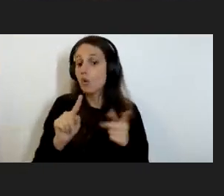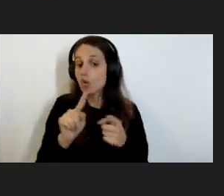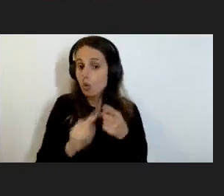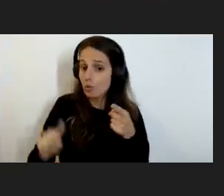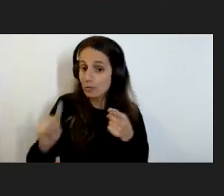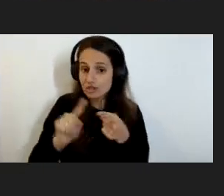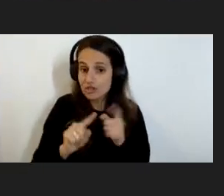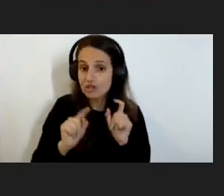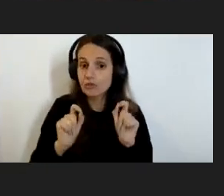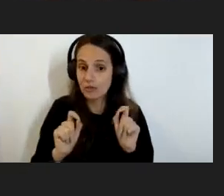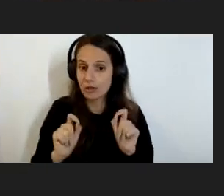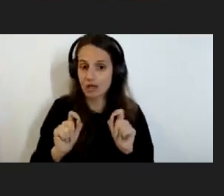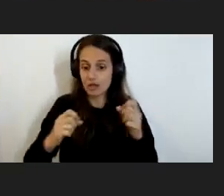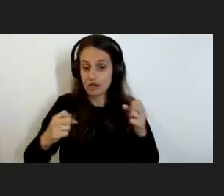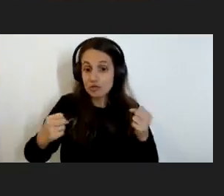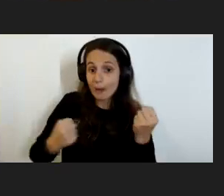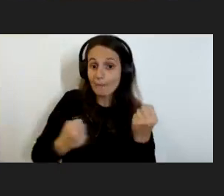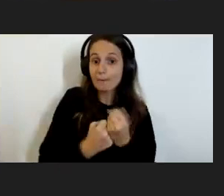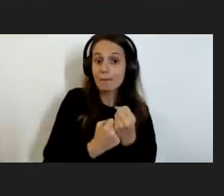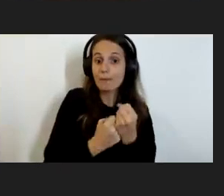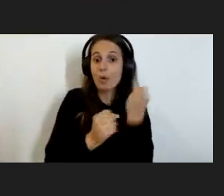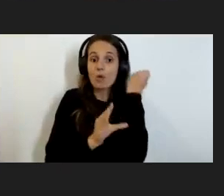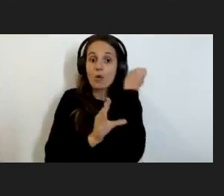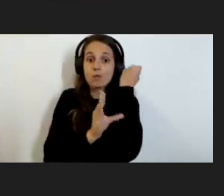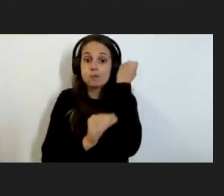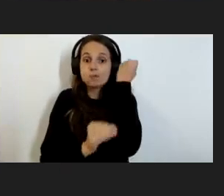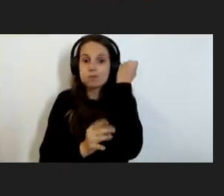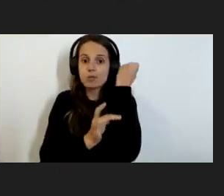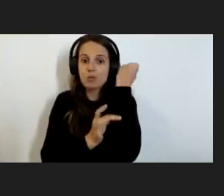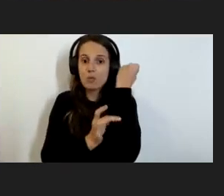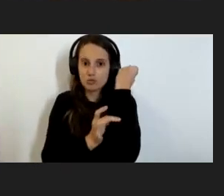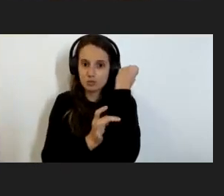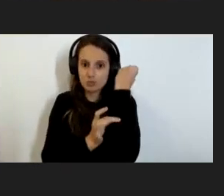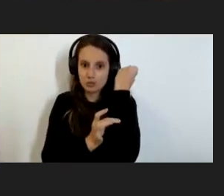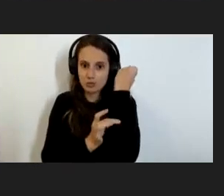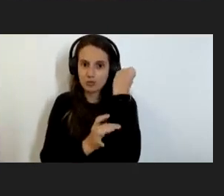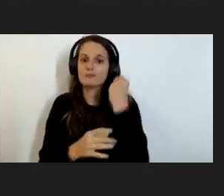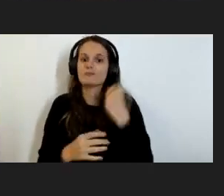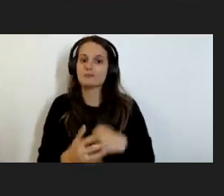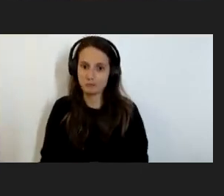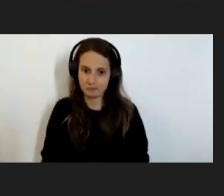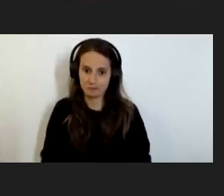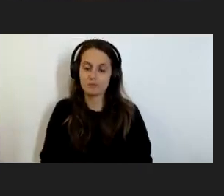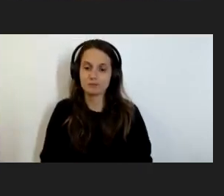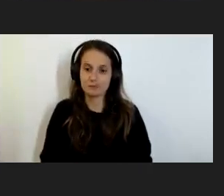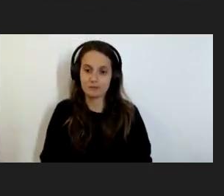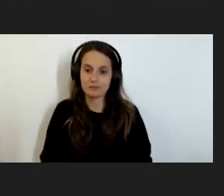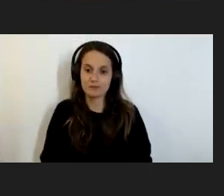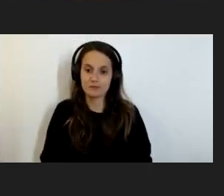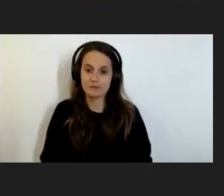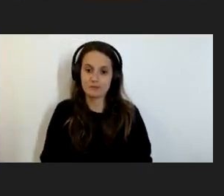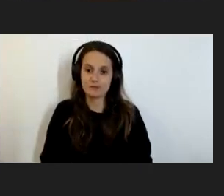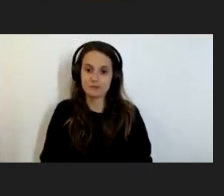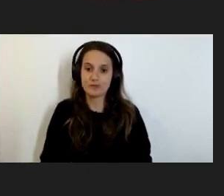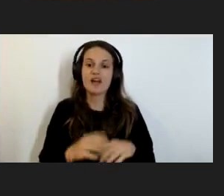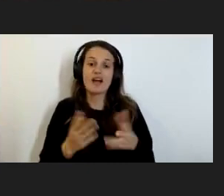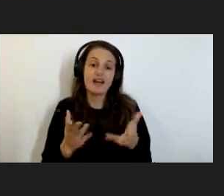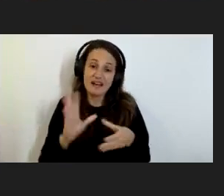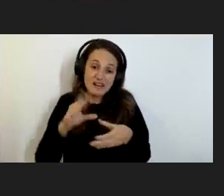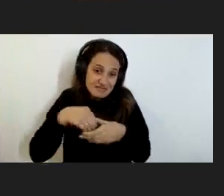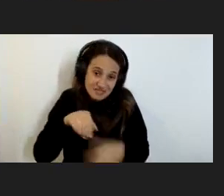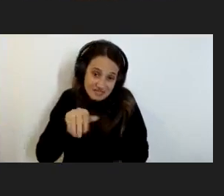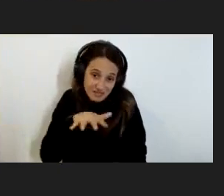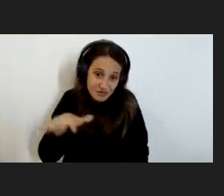aquele músculo ali firme, para o músculo não sair do lugar, ok? E dentro da nossa área